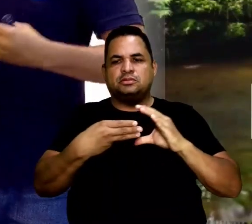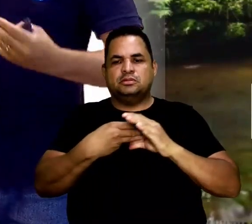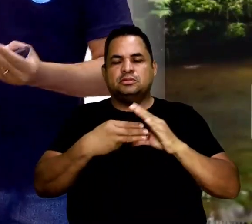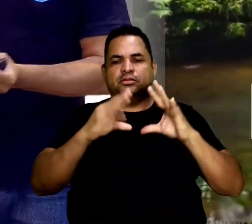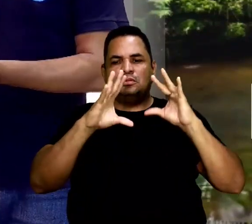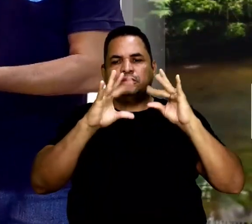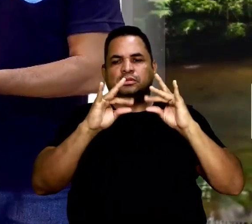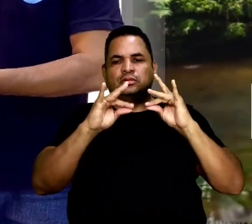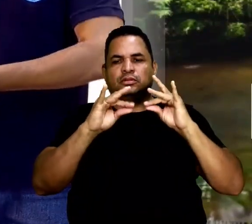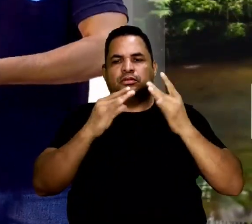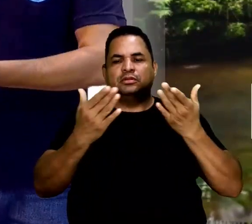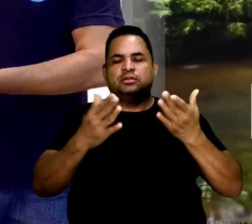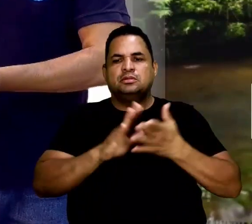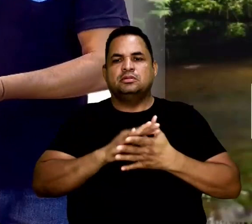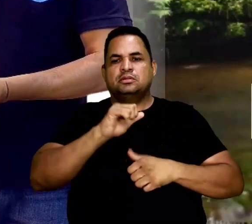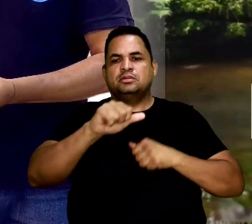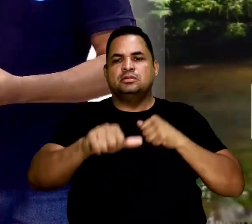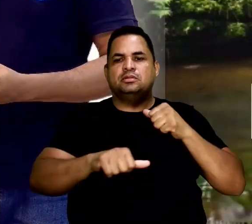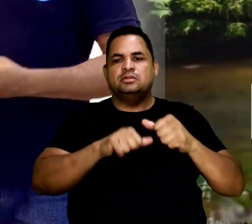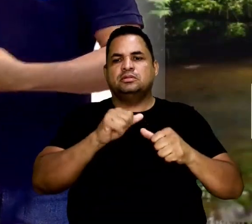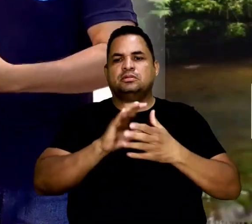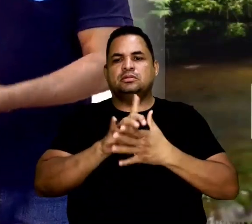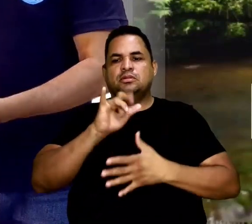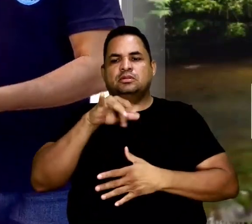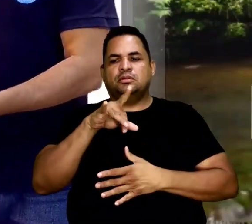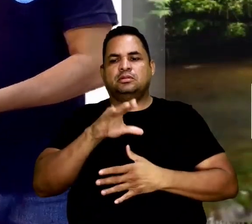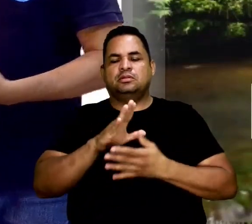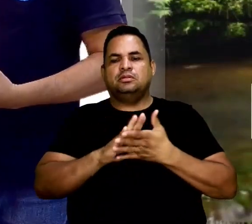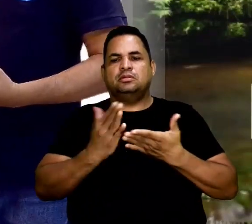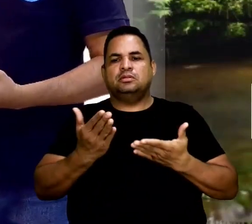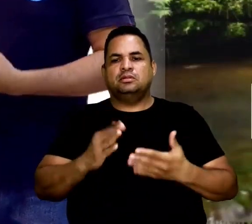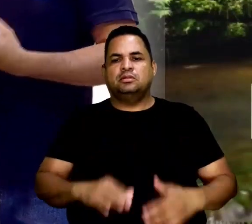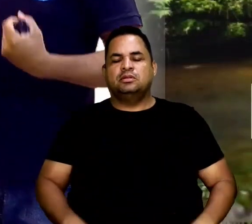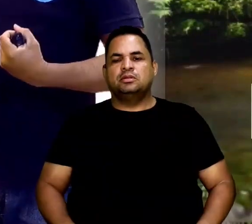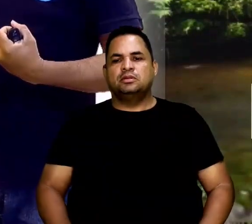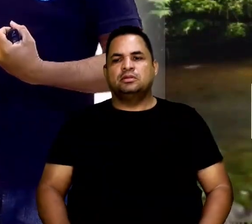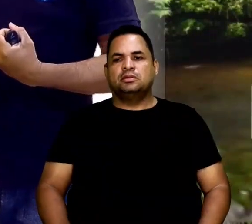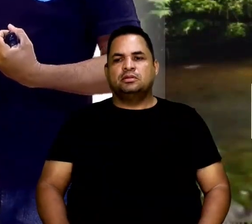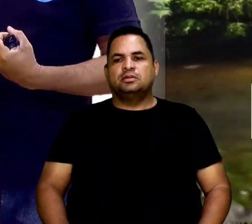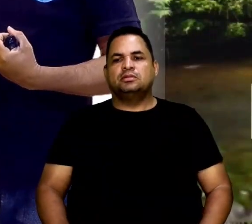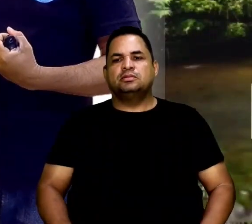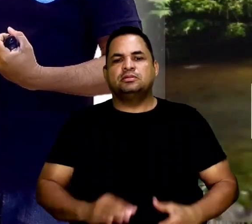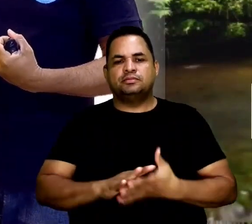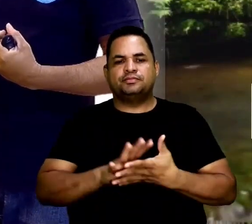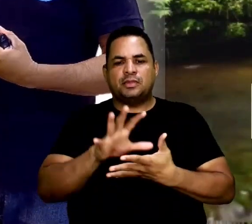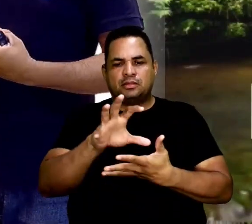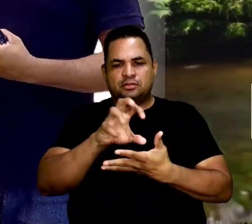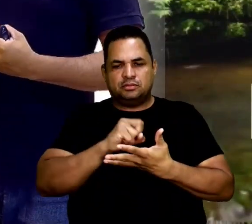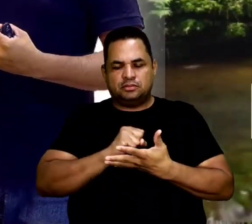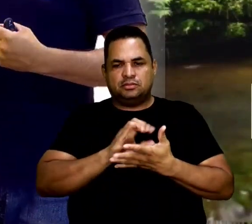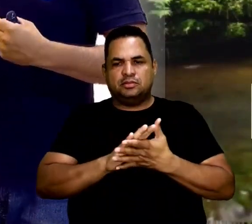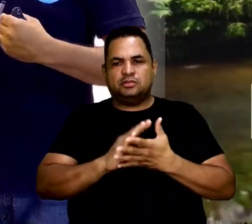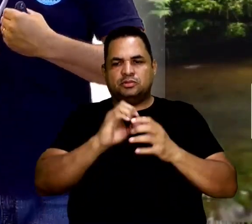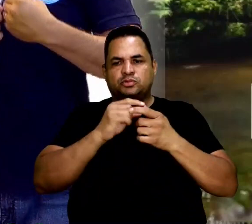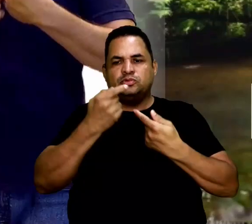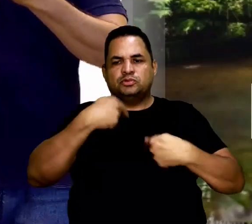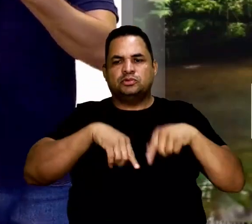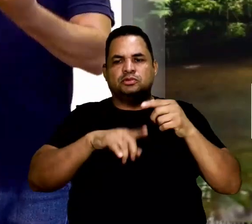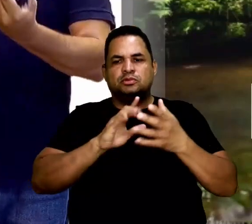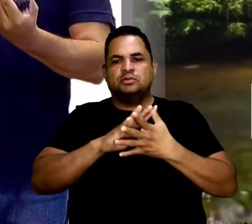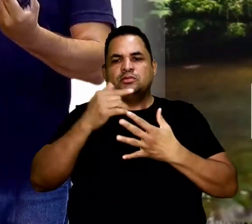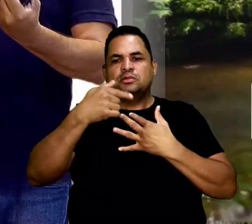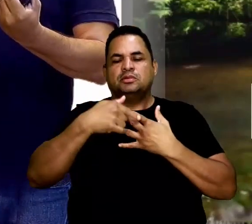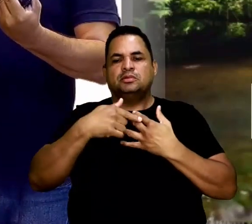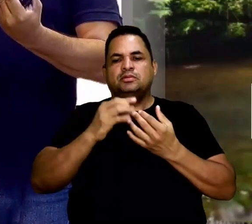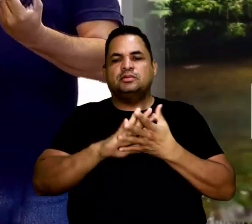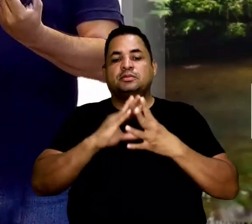sistema que vai se transformar aí na linfa, né, que vai vir a ser a linfa, vai ser captado pelo sistema linfático, ele vai ser devolvido